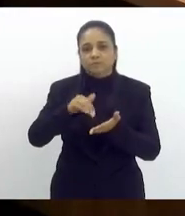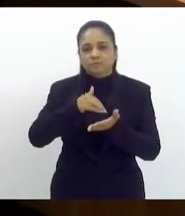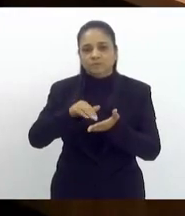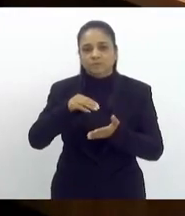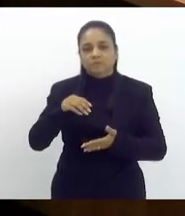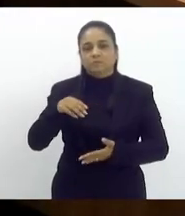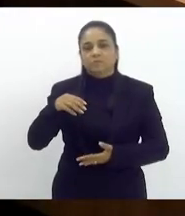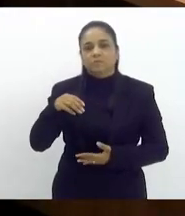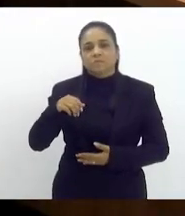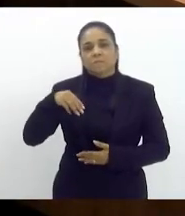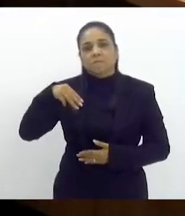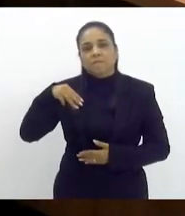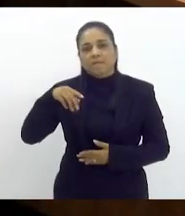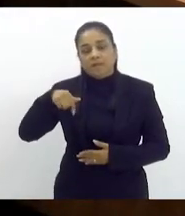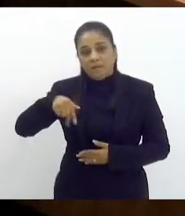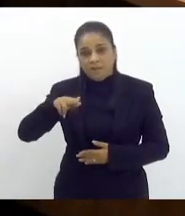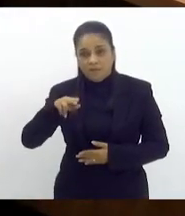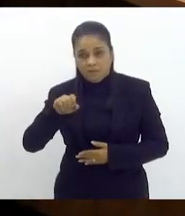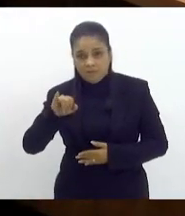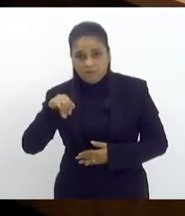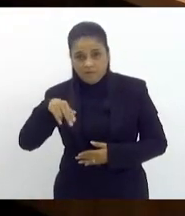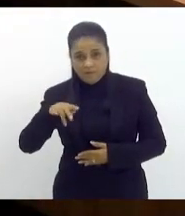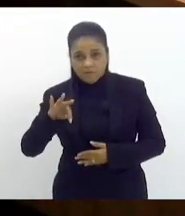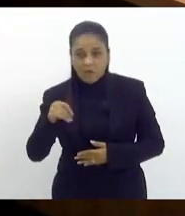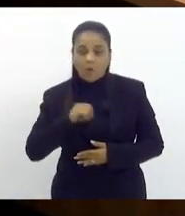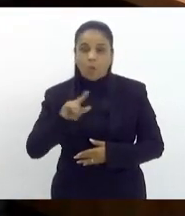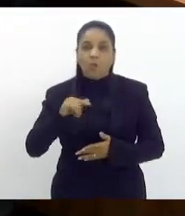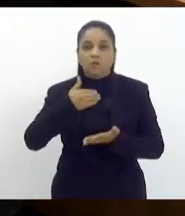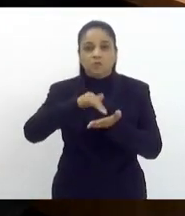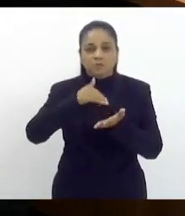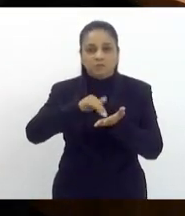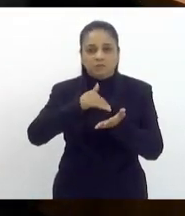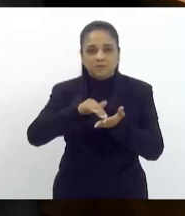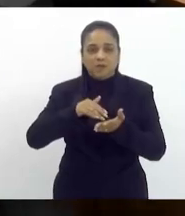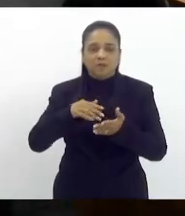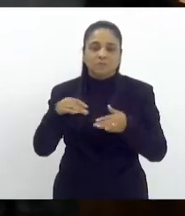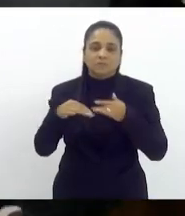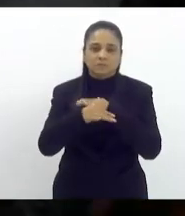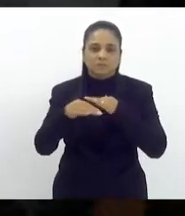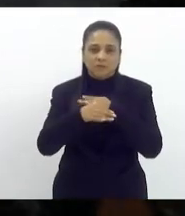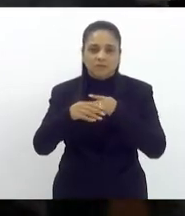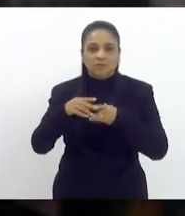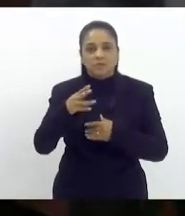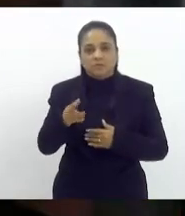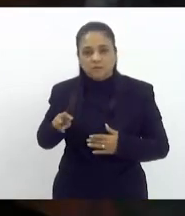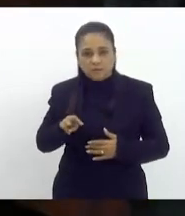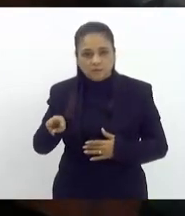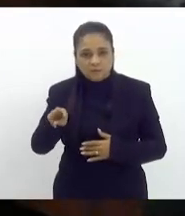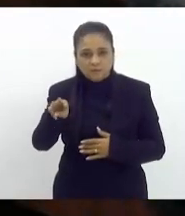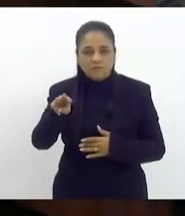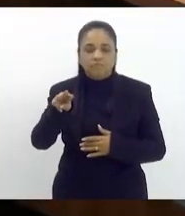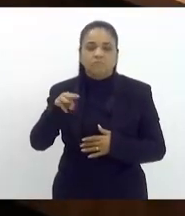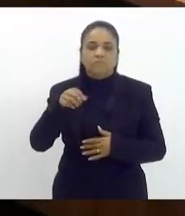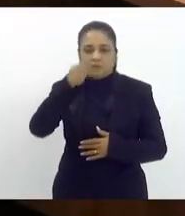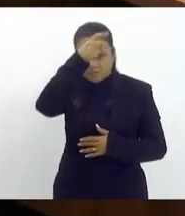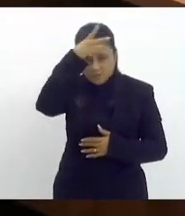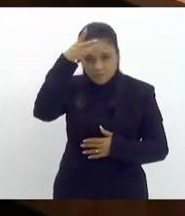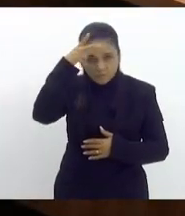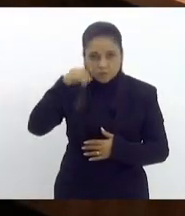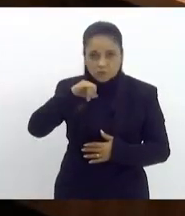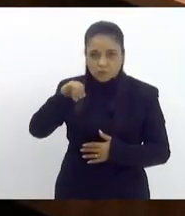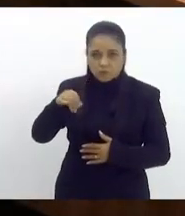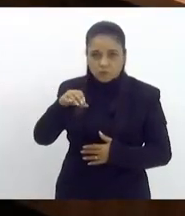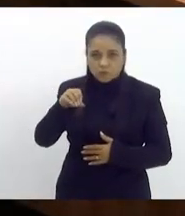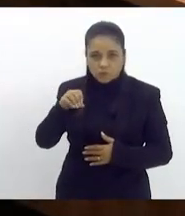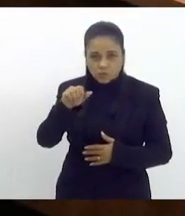atual secretário de saúde da Cidade de Três Rios do Prefeito João quero aqui registrar a presença do meu